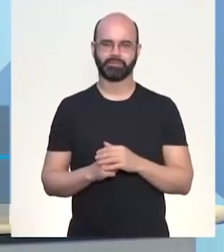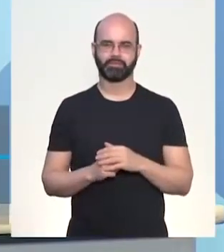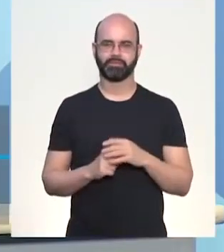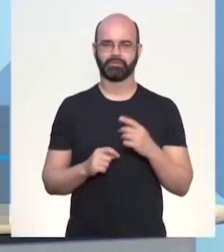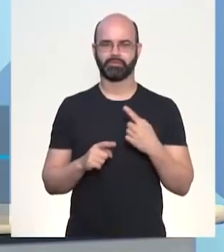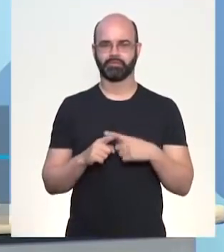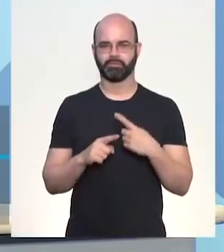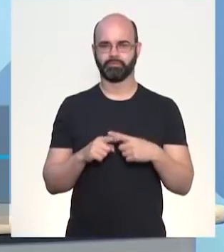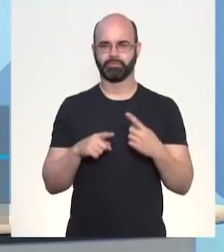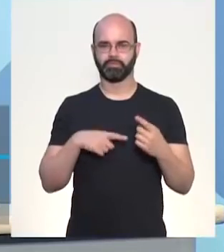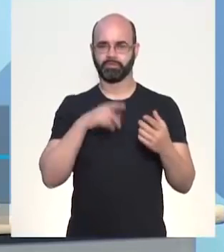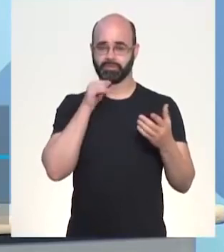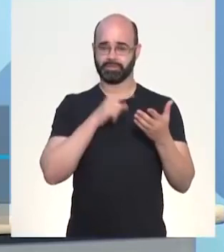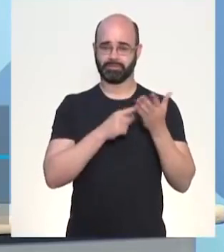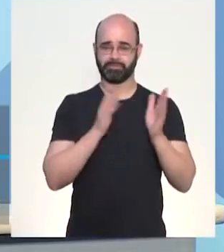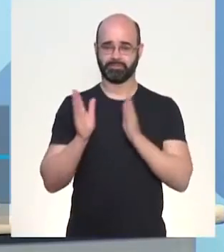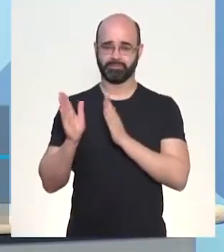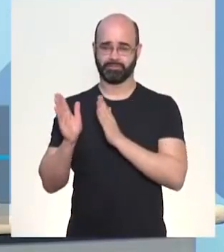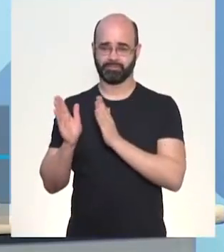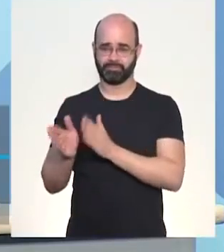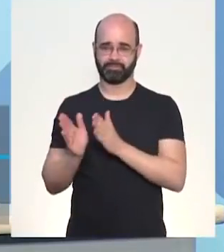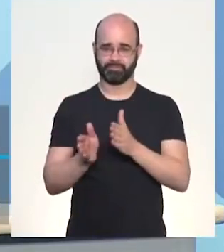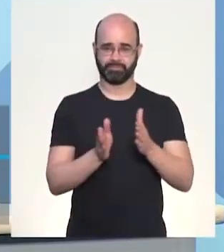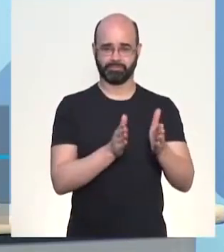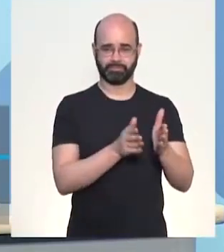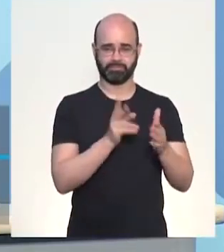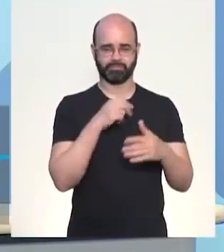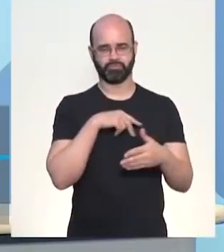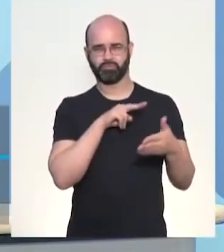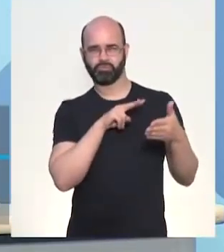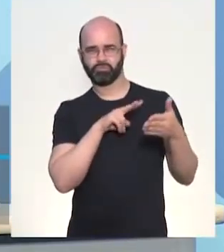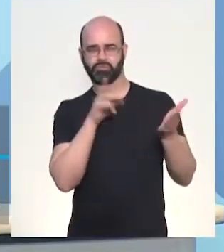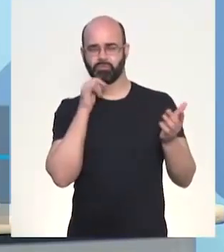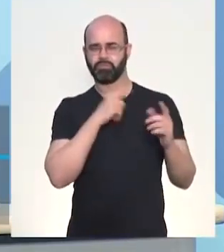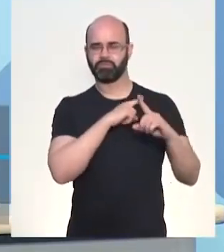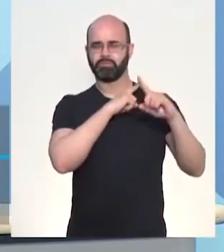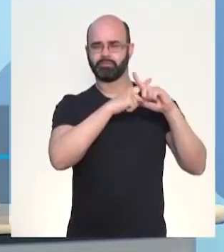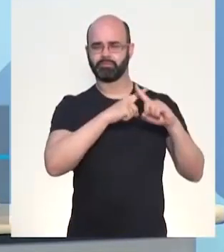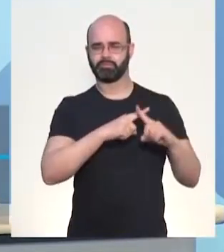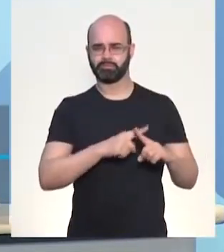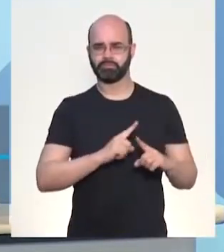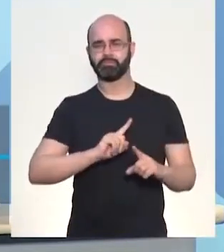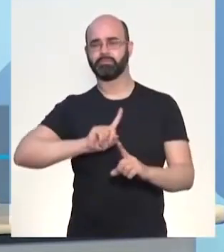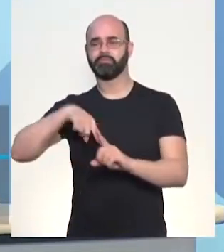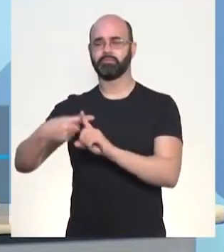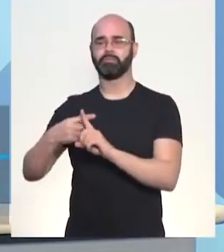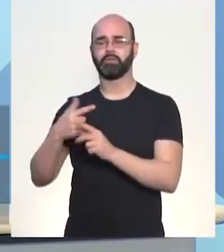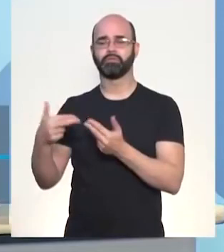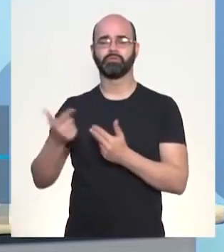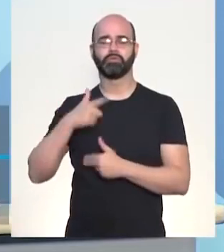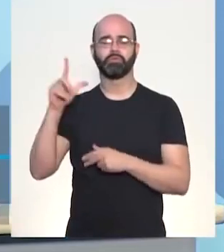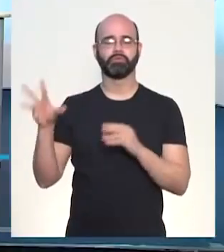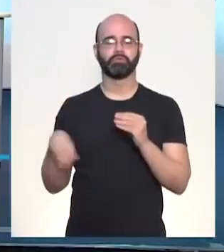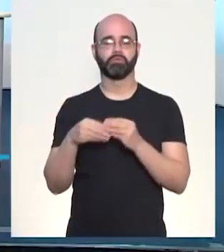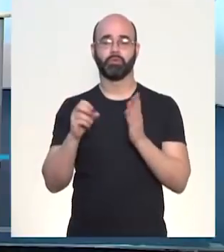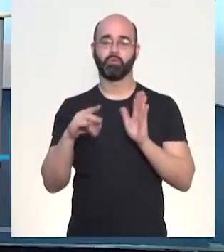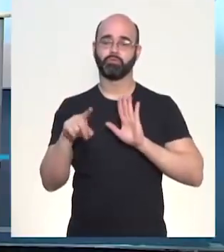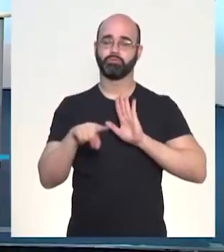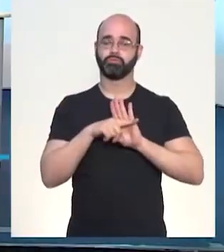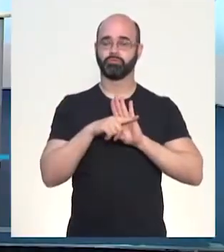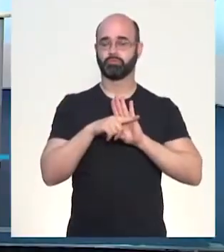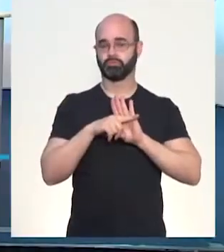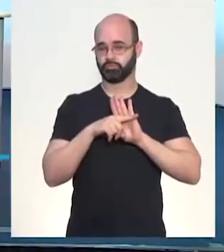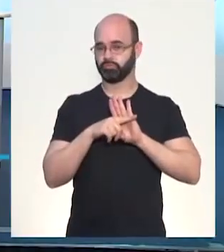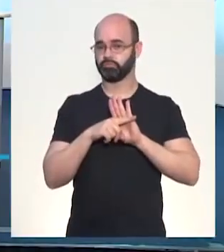dou quando aparecerem essas sequências, você já vê se já dá uma tabuada somada com alguma coisa. Então, vocês Ou perceberam... subtraída, né, Ou dependendo do